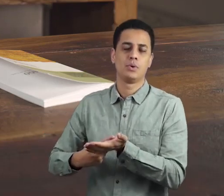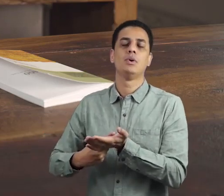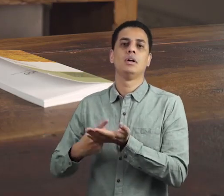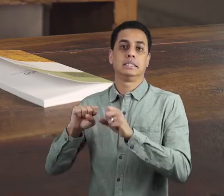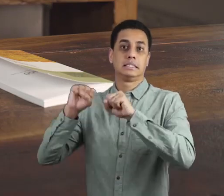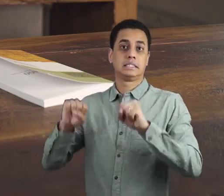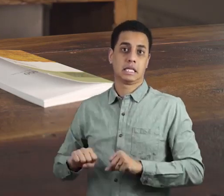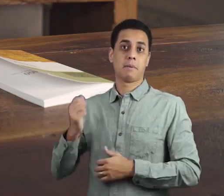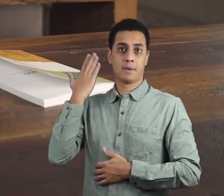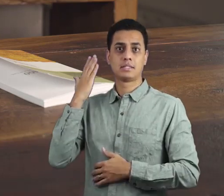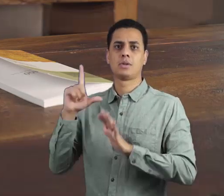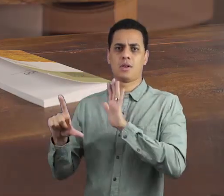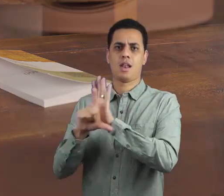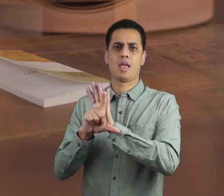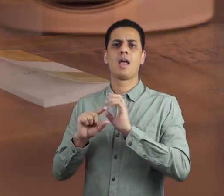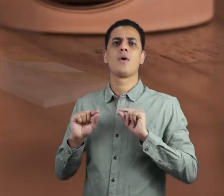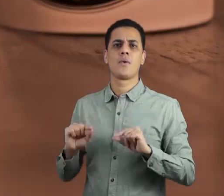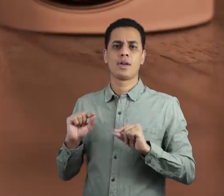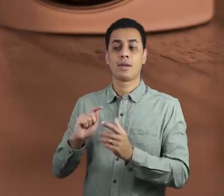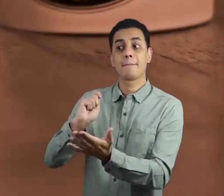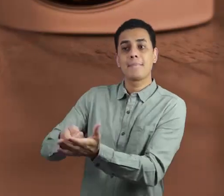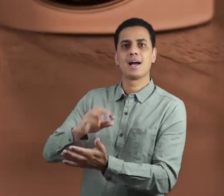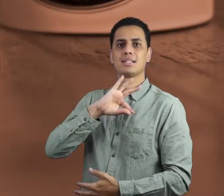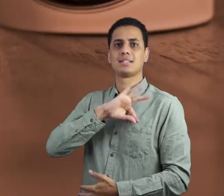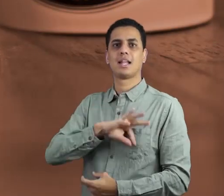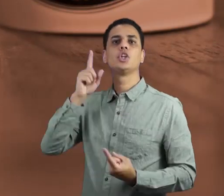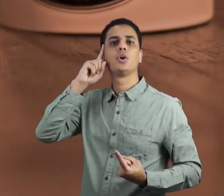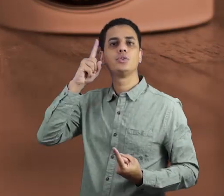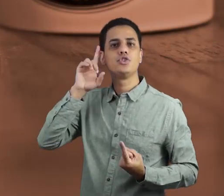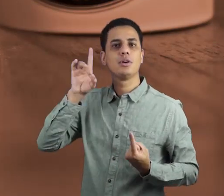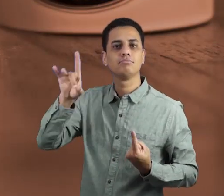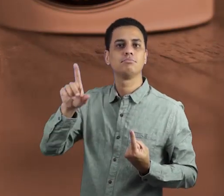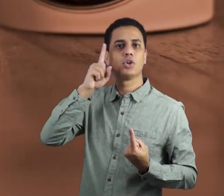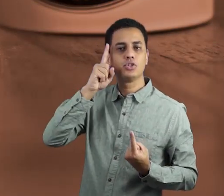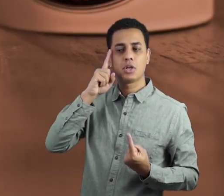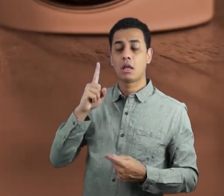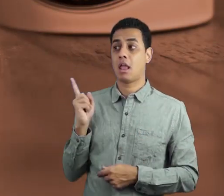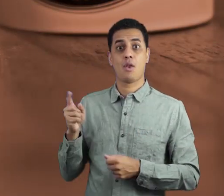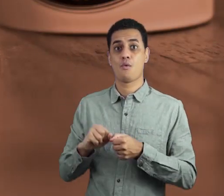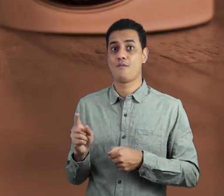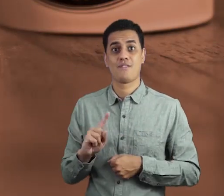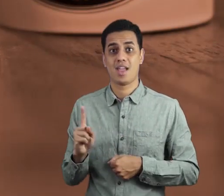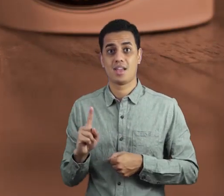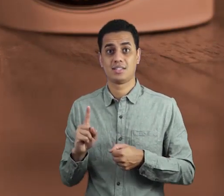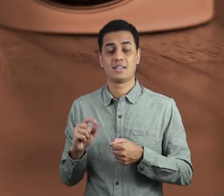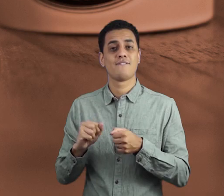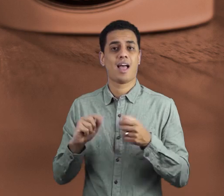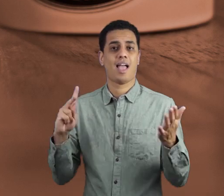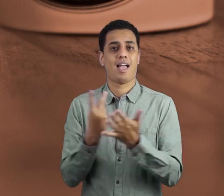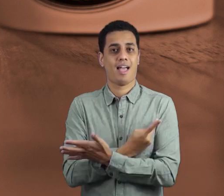caminho por onde eles estavam enriquecendo, você vai ver no versículo 6, vocês têm condenado e matado o justo sem que ele